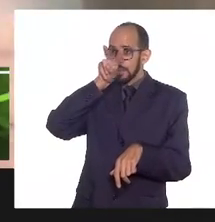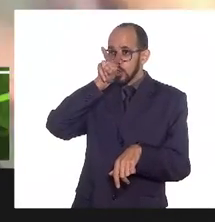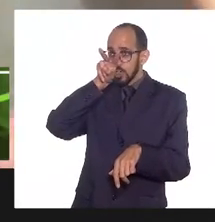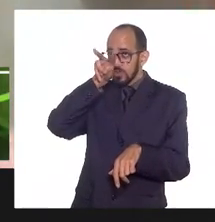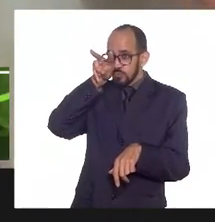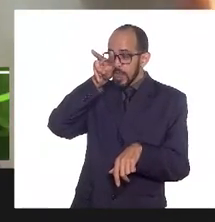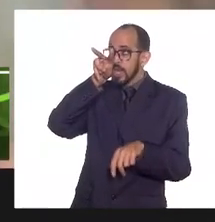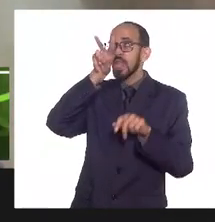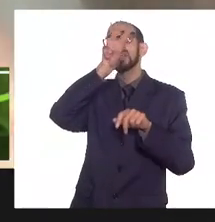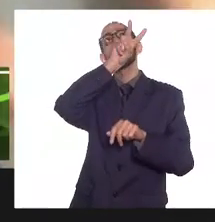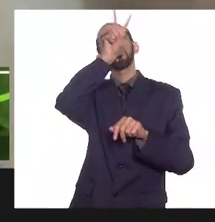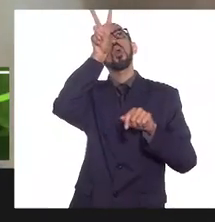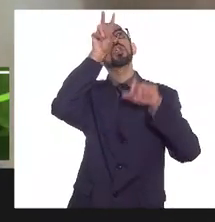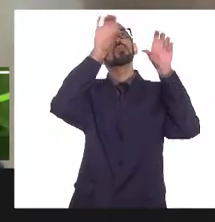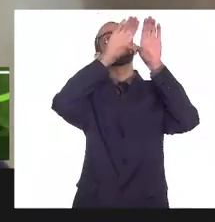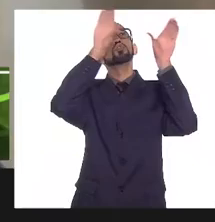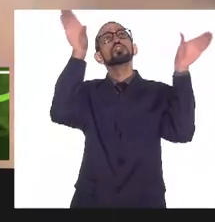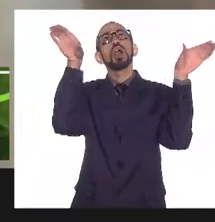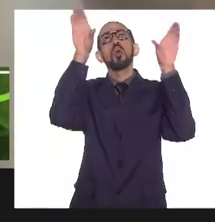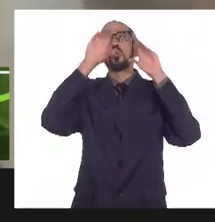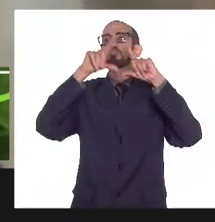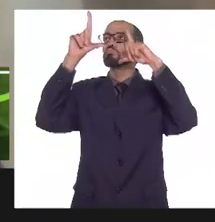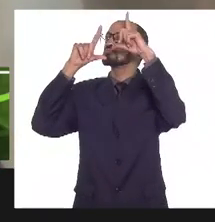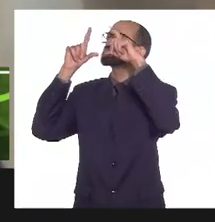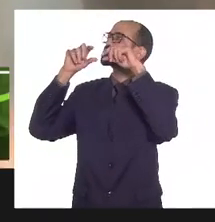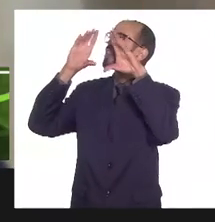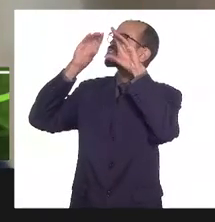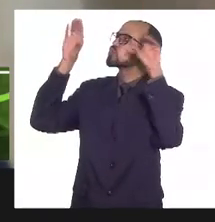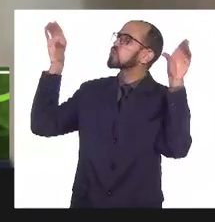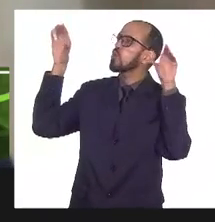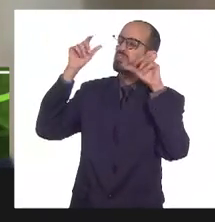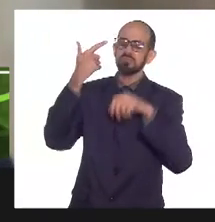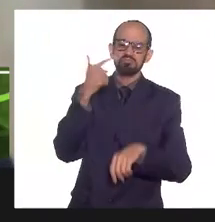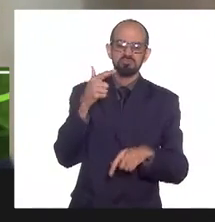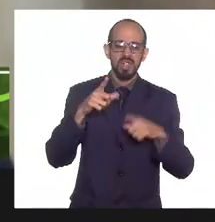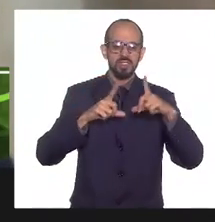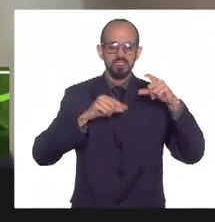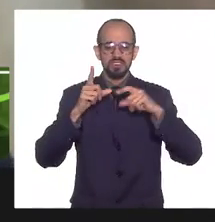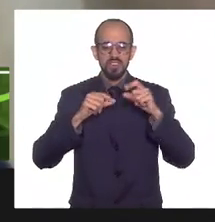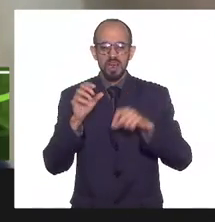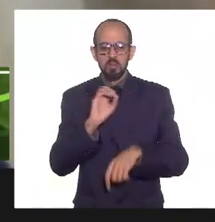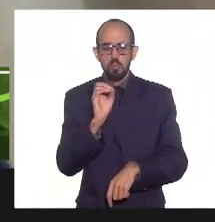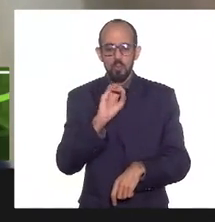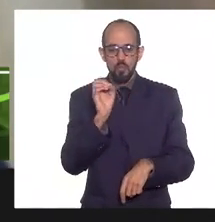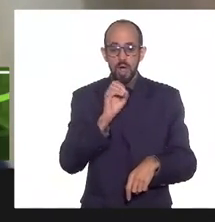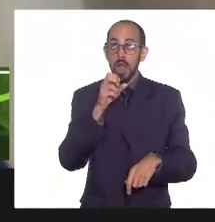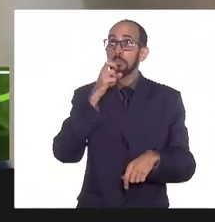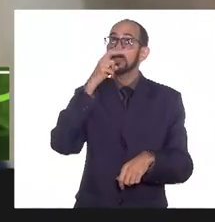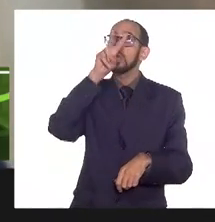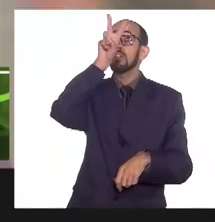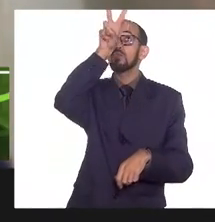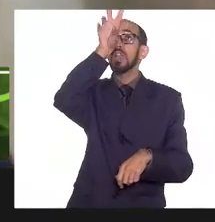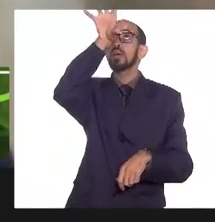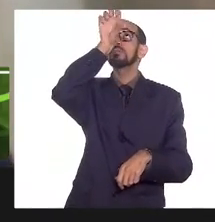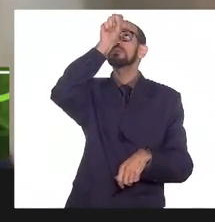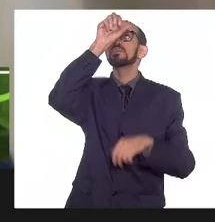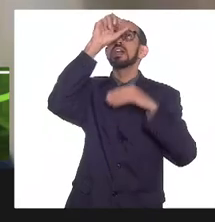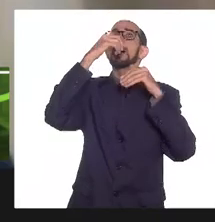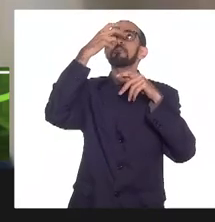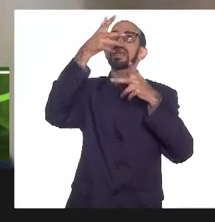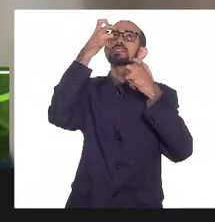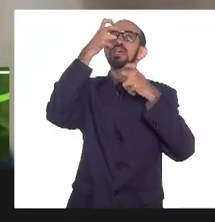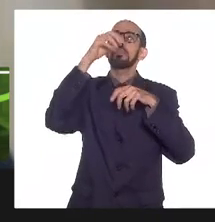para um céu de noite que está cheio de nuvens e fala ih não tem estrelas no céu quem enxerga fala assim tem sim estão atrás das